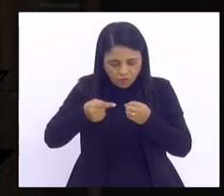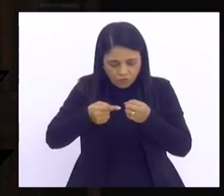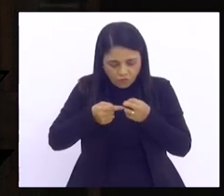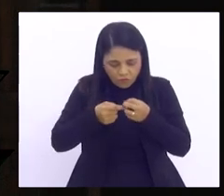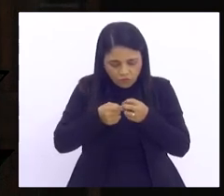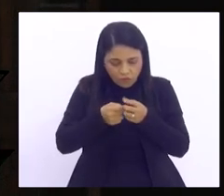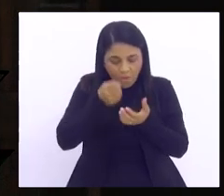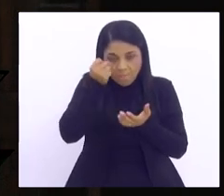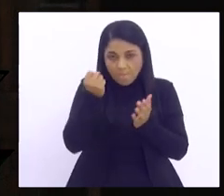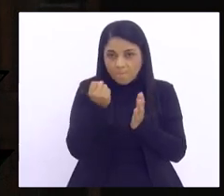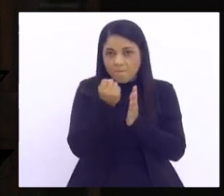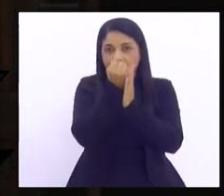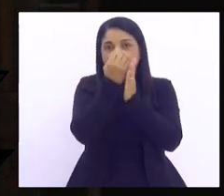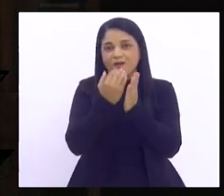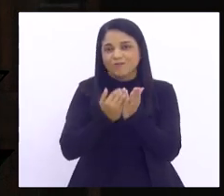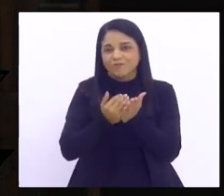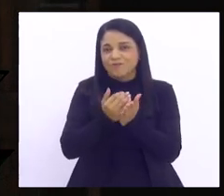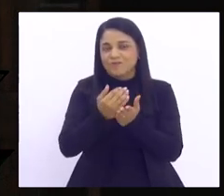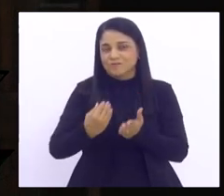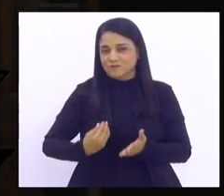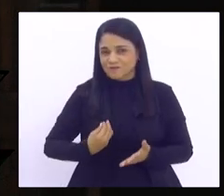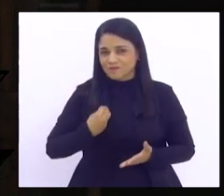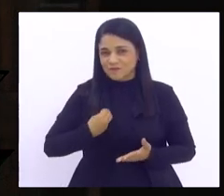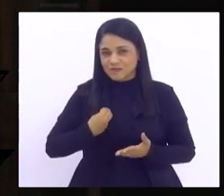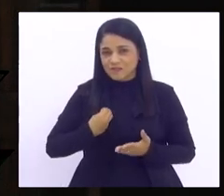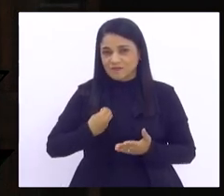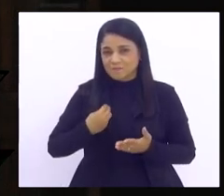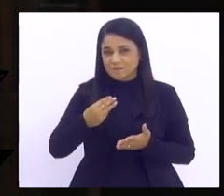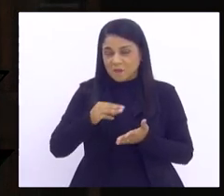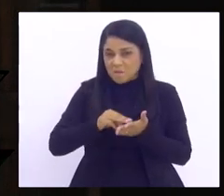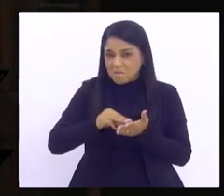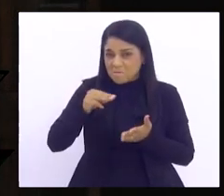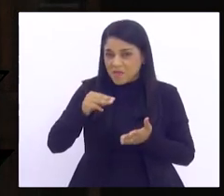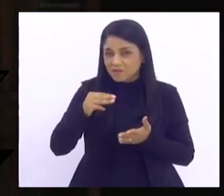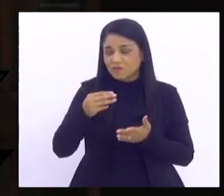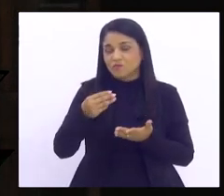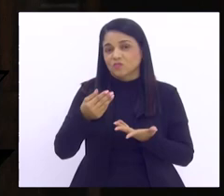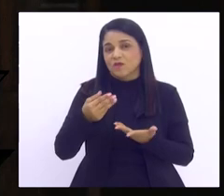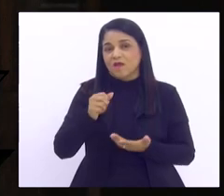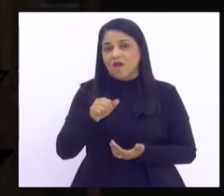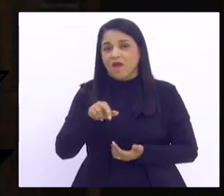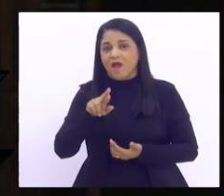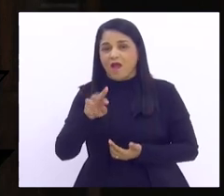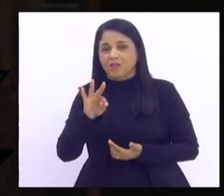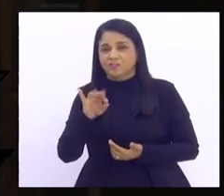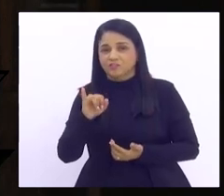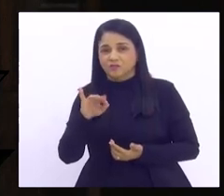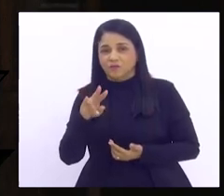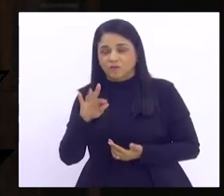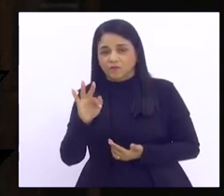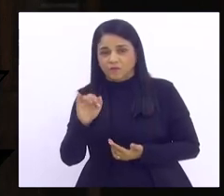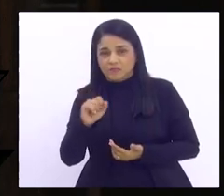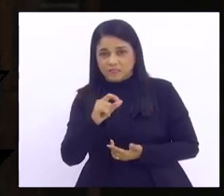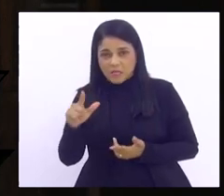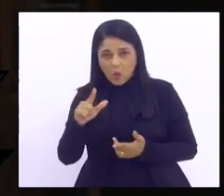da vida. Daí para frente, qualquer método artificial para destruí-la é um